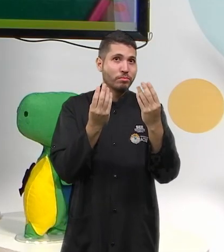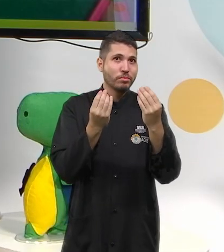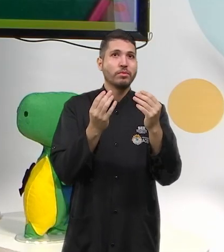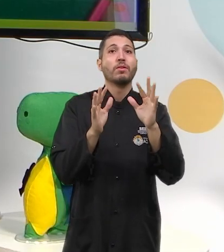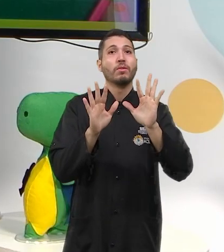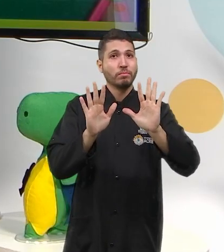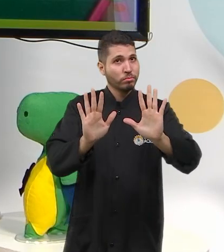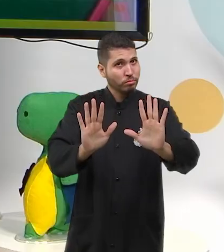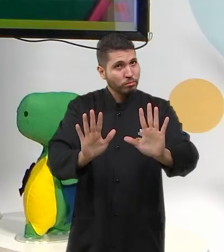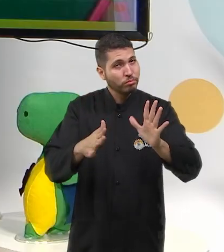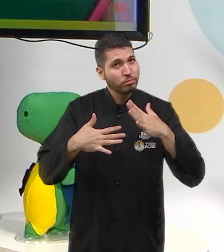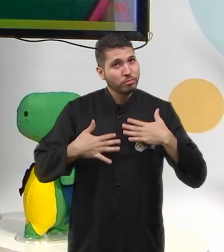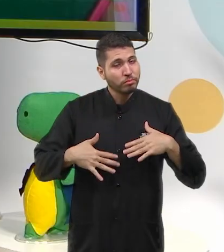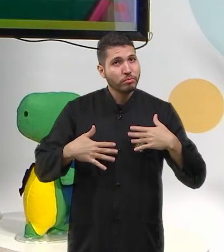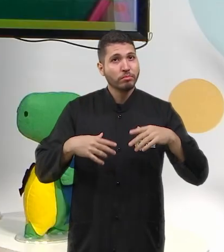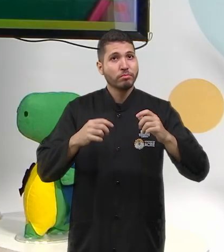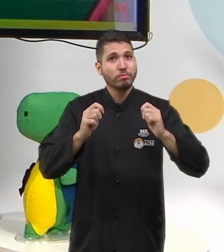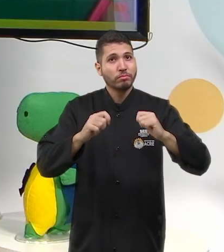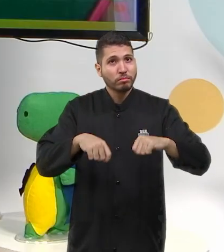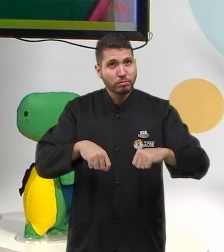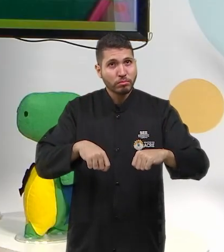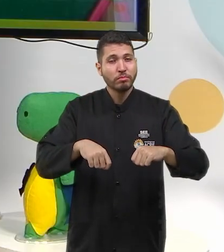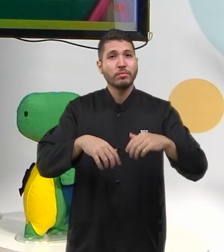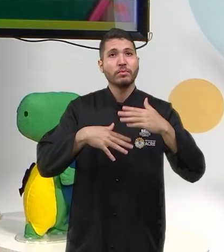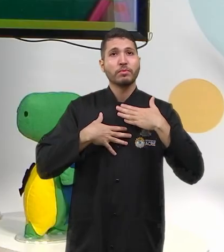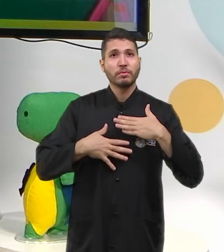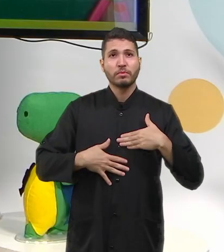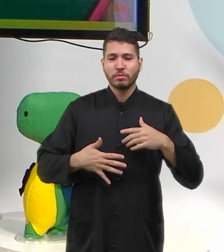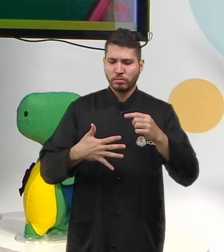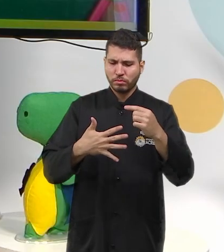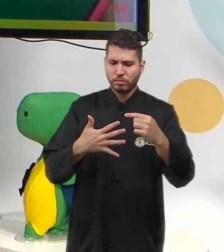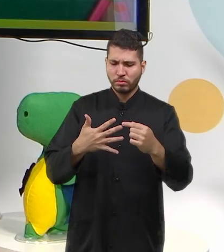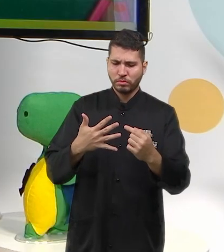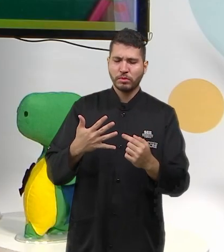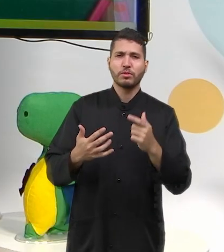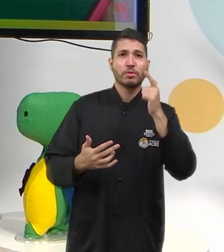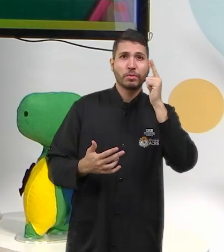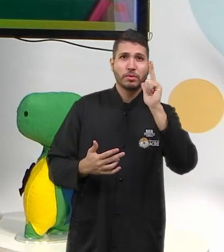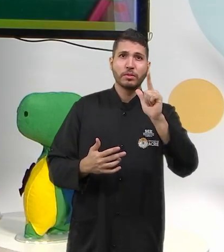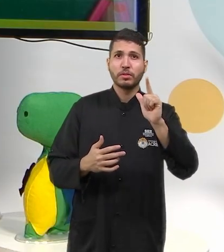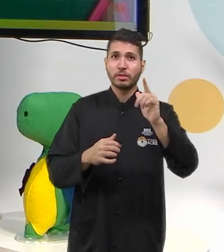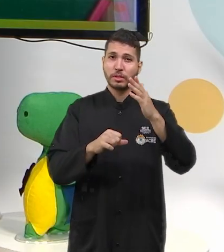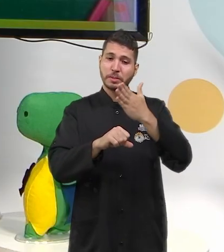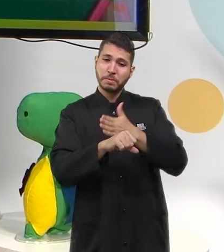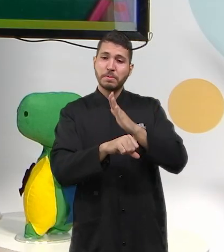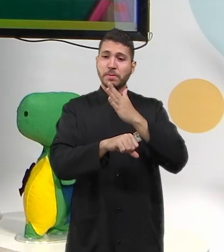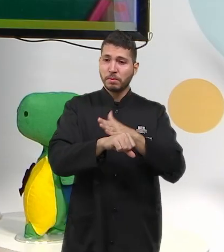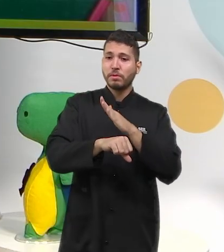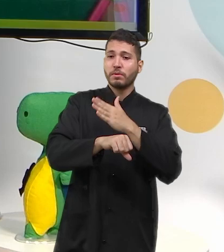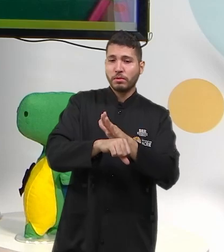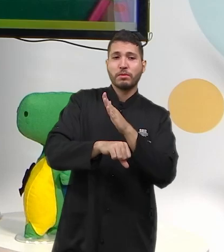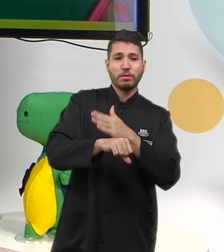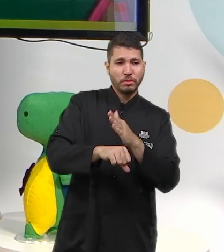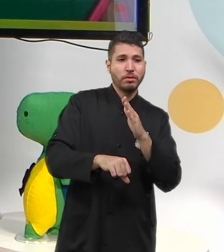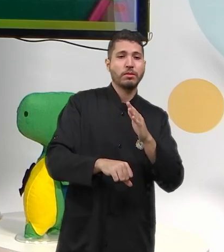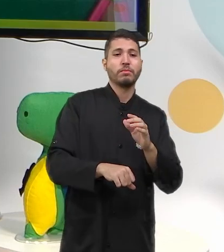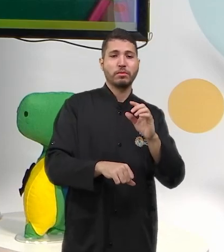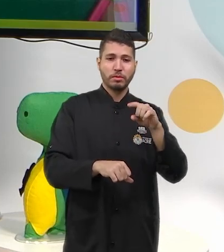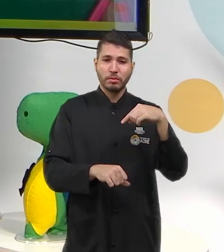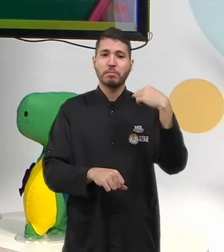Capacidade física são elementos que a gente consegue treinar e melhorar. Basicamente isso. Se